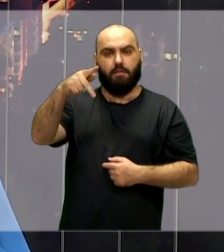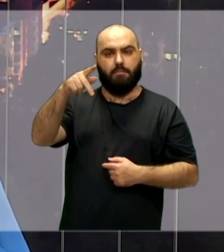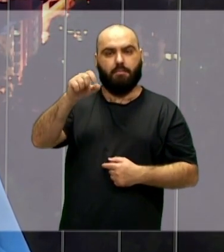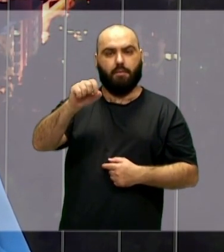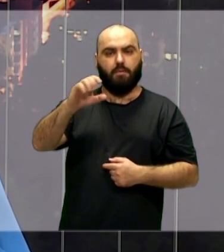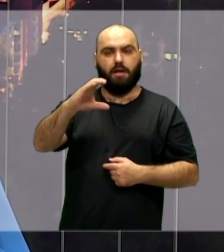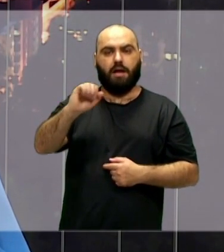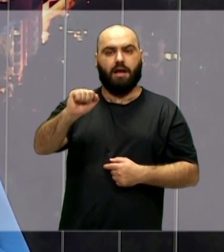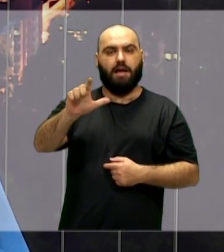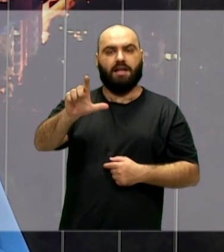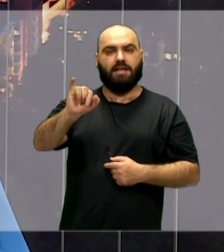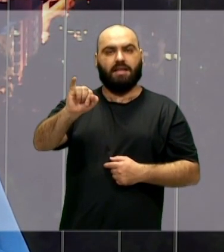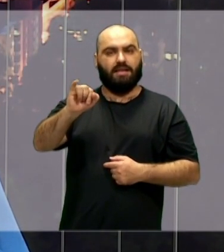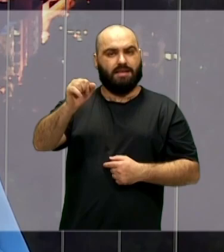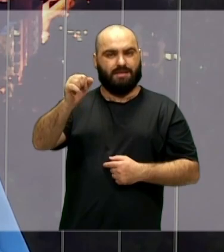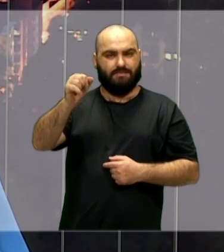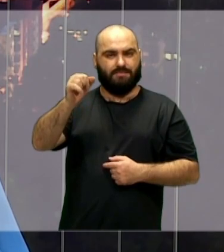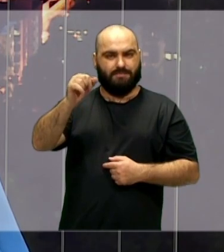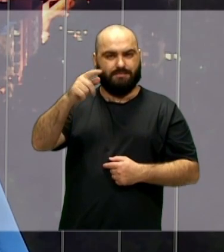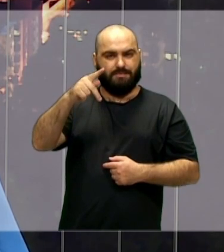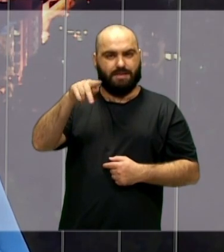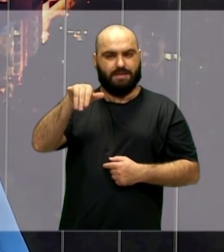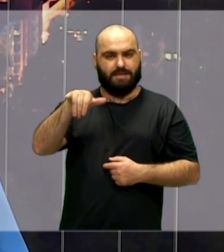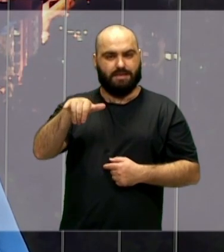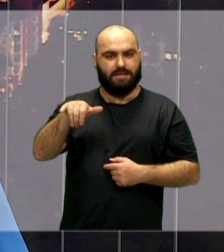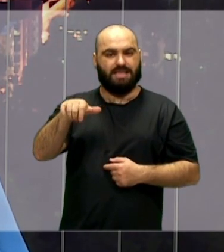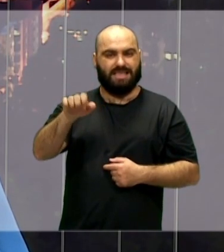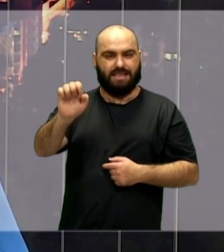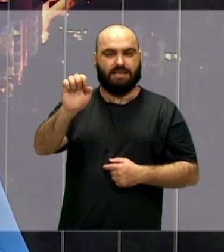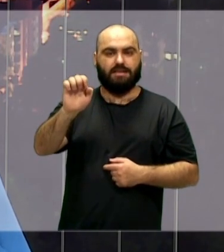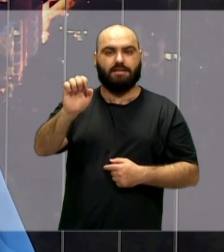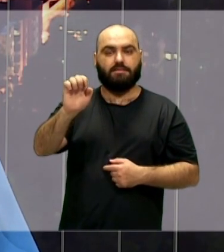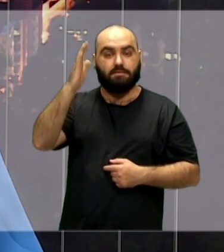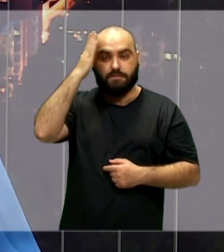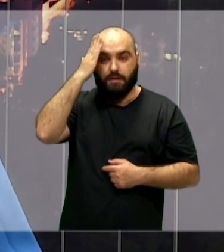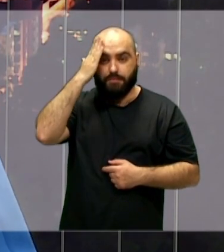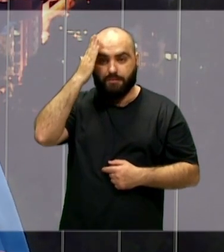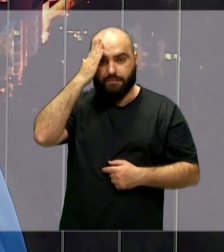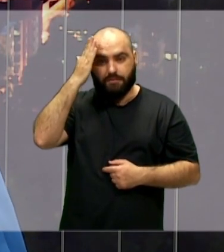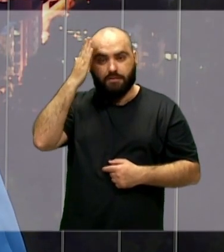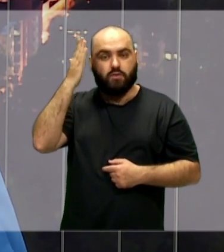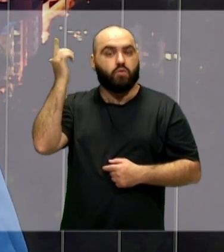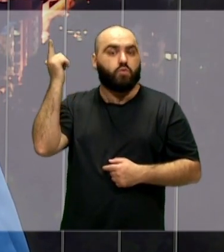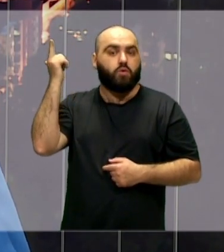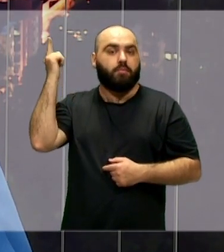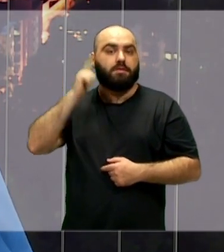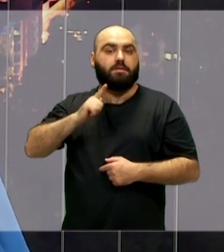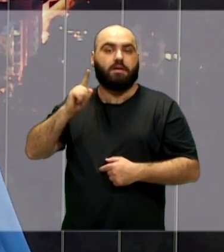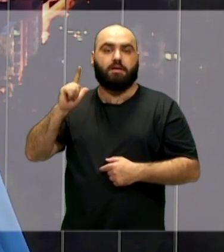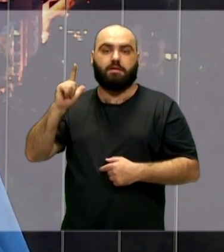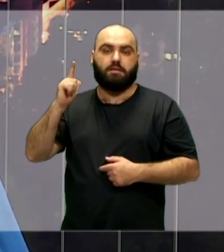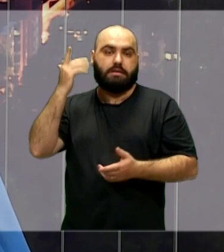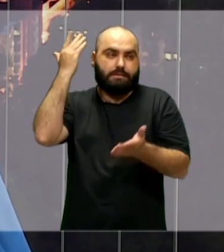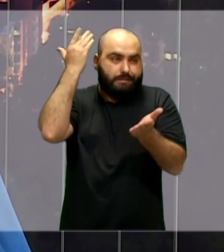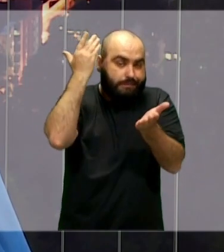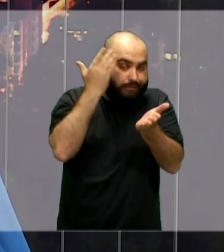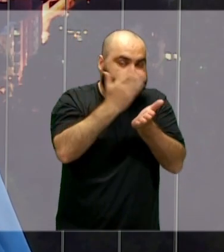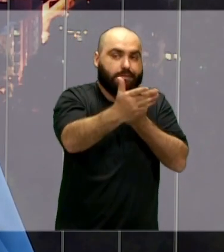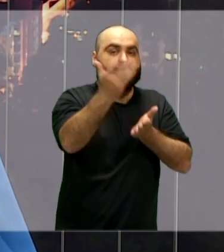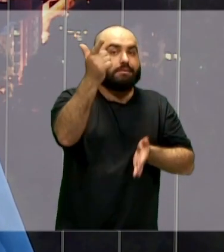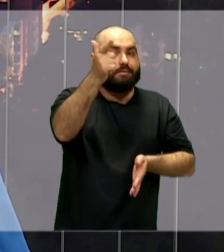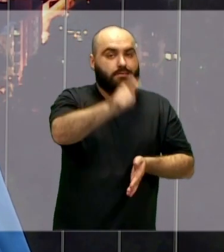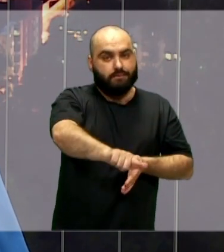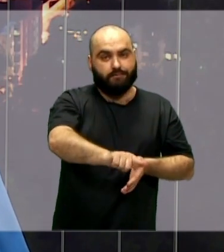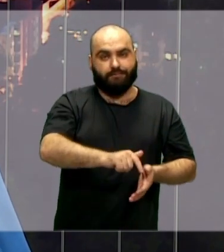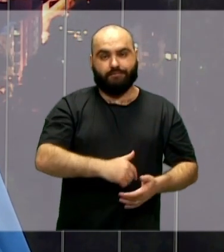vezes, eu olho para tudo que está acontecendo e eu penso, gente, só um apocalipse para começar tudo de novo. Mas não é essa a realidade que a gente tem. Não